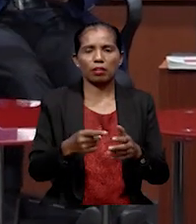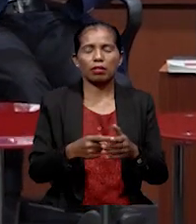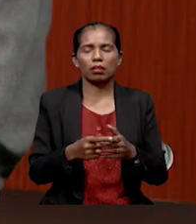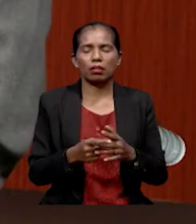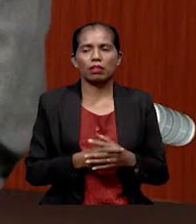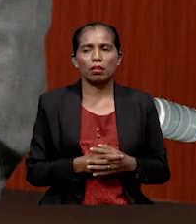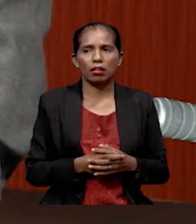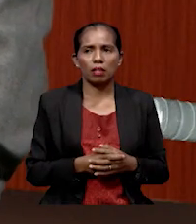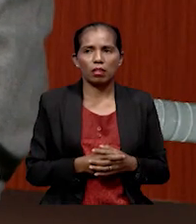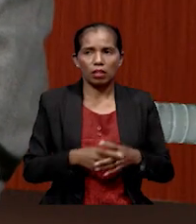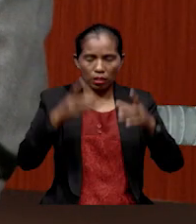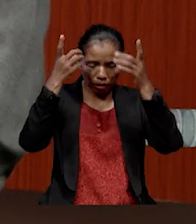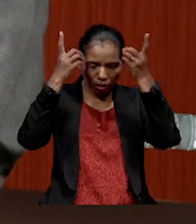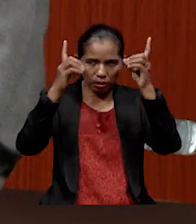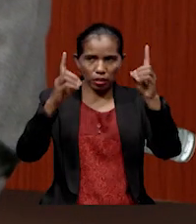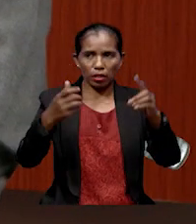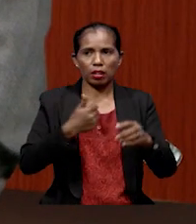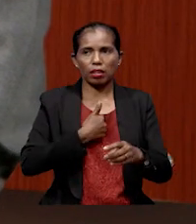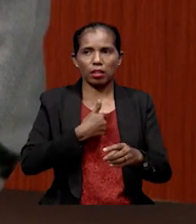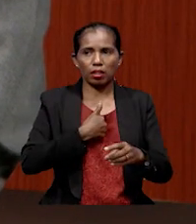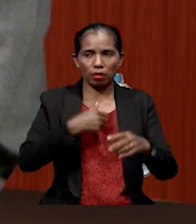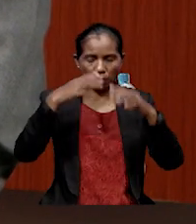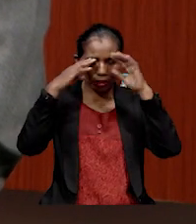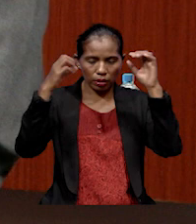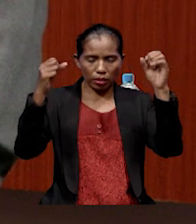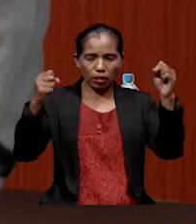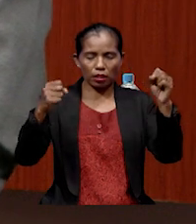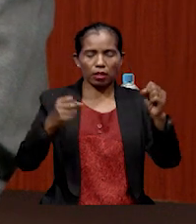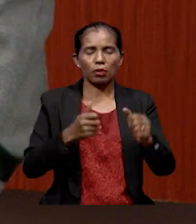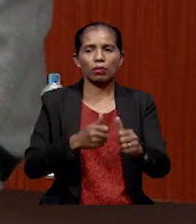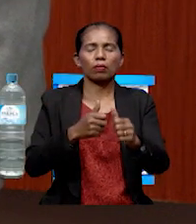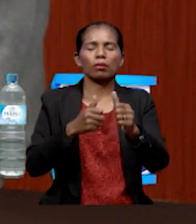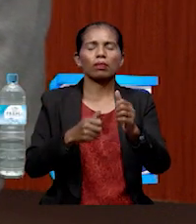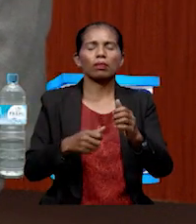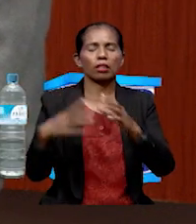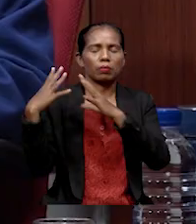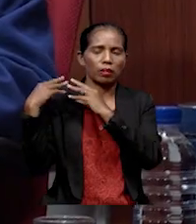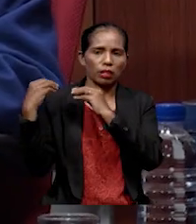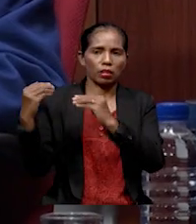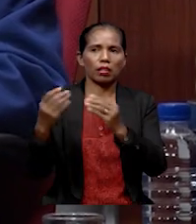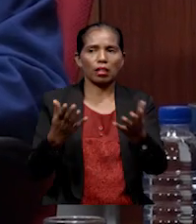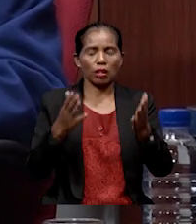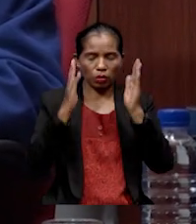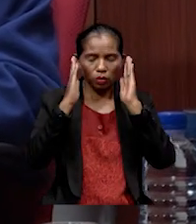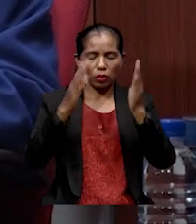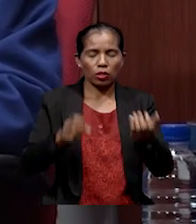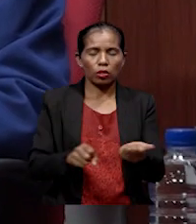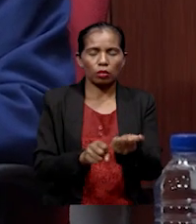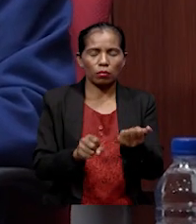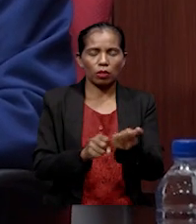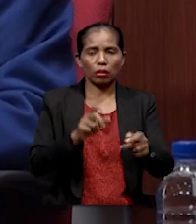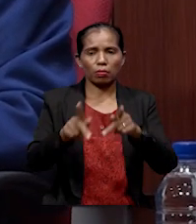Hateten, decide candidata amba presidente da República, tamba compromisso no experiência, a cara que for contribuição para o povo